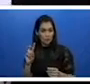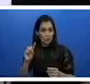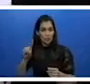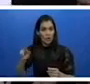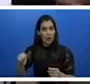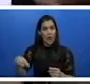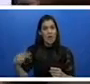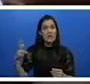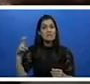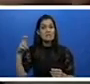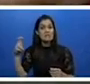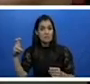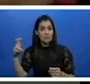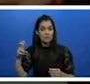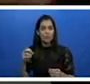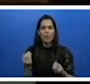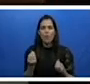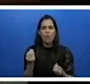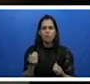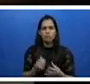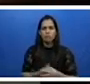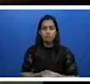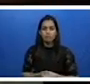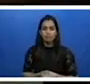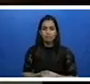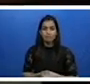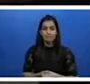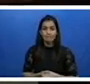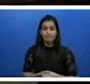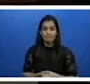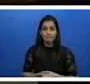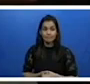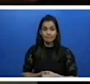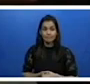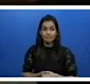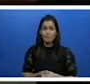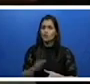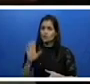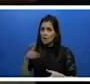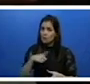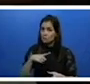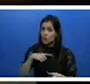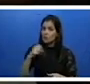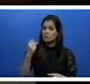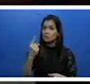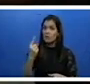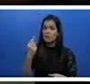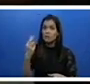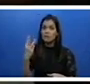centímetros e 5 milímetros. E agora? Eu estou no 131,